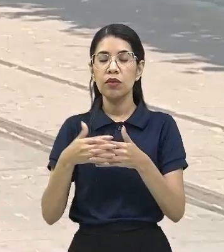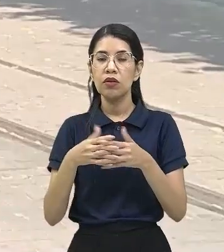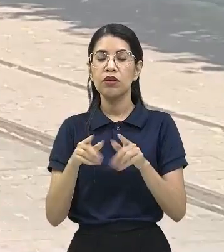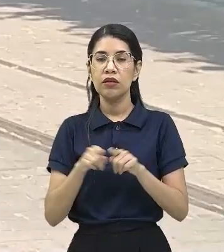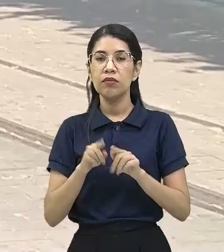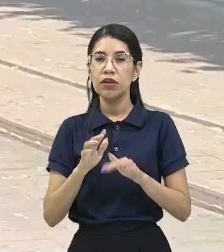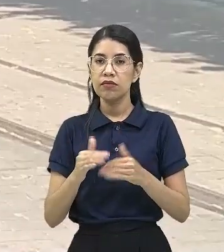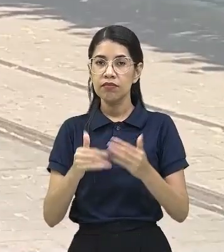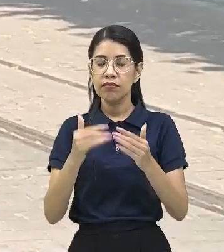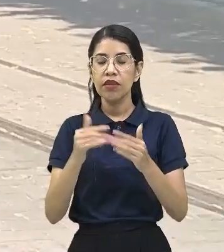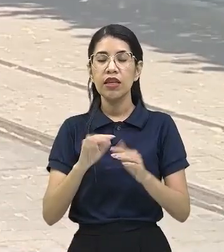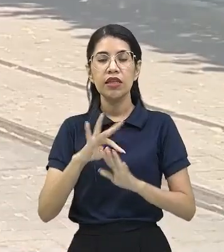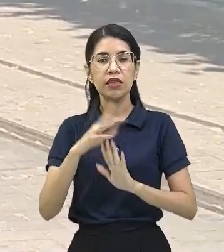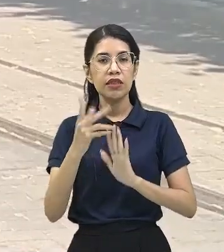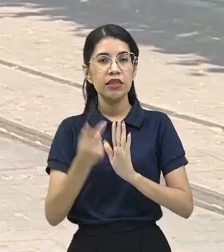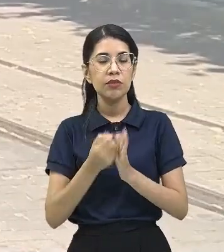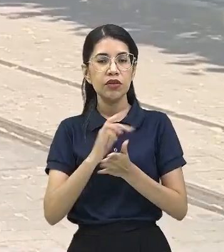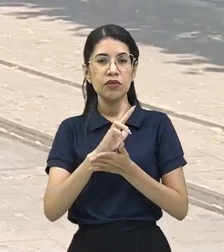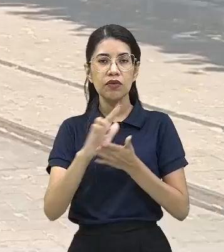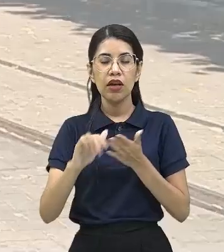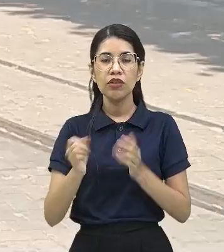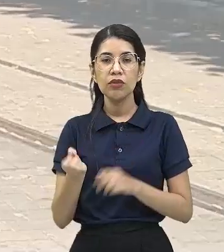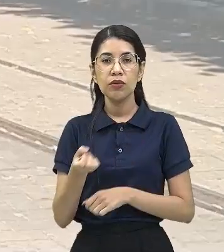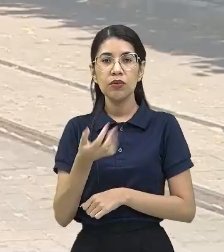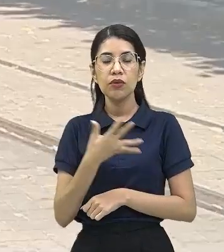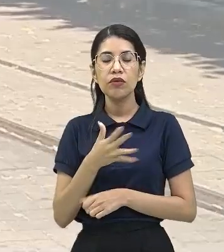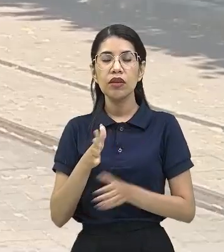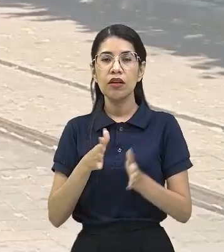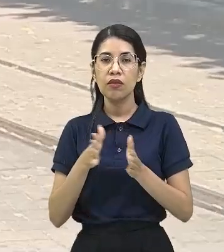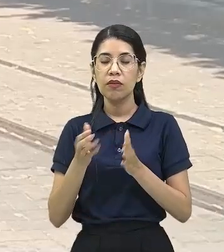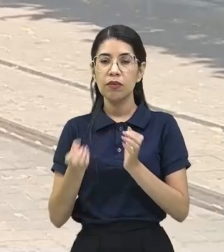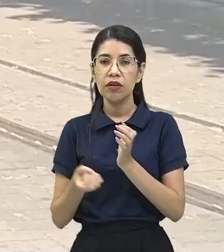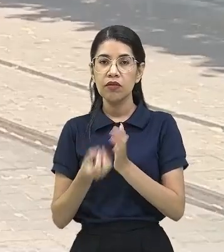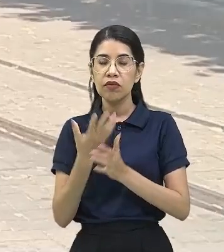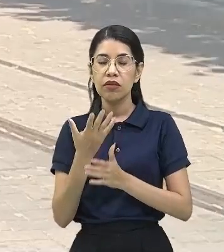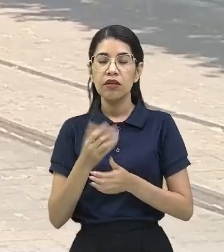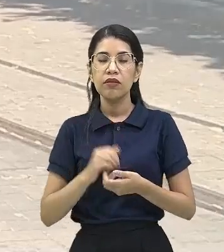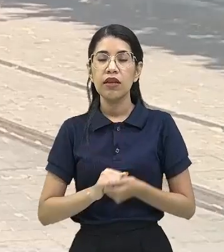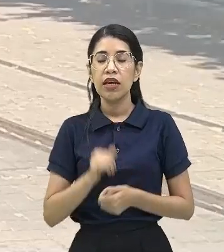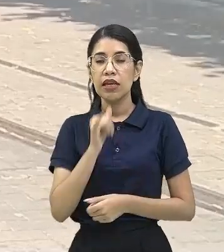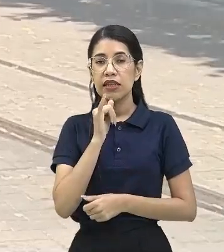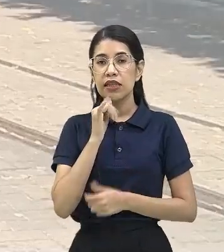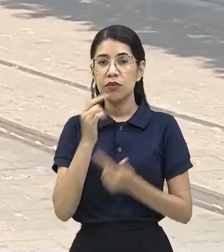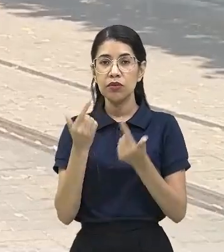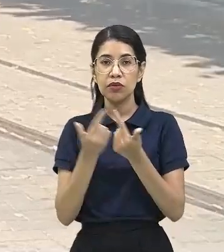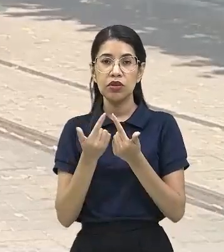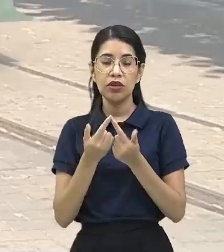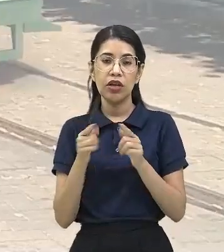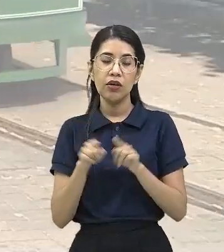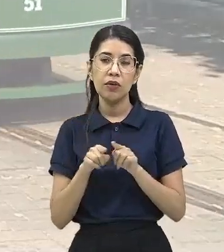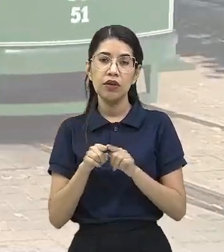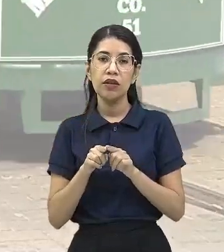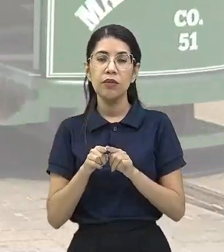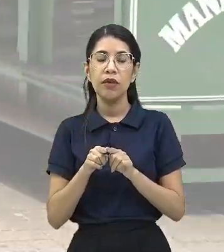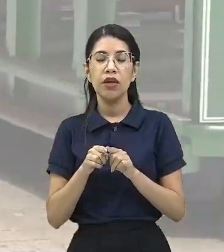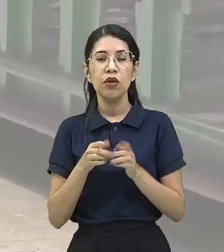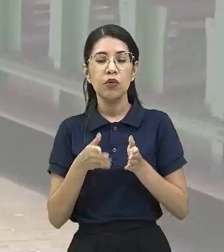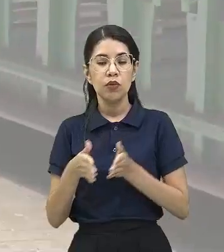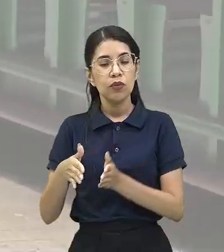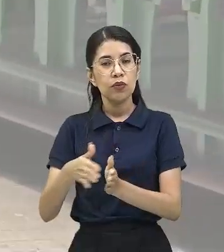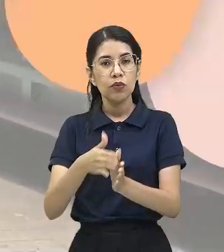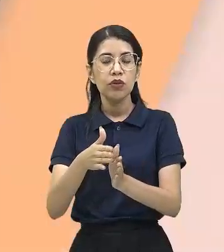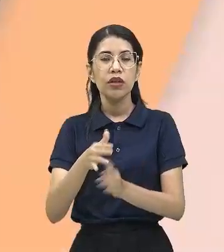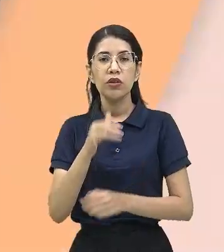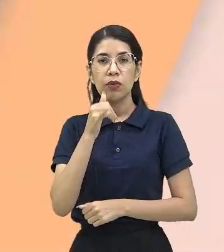dos diversos símbolos de modernidade que foram criados nesse momento, como, por exemplo, o teatro e os nossos trilhos do bonde elétrico.